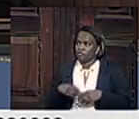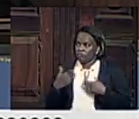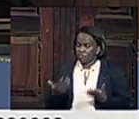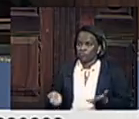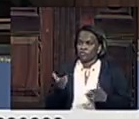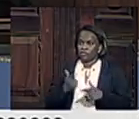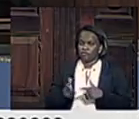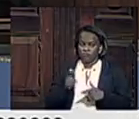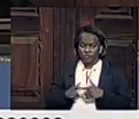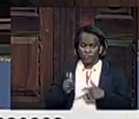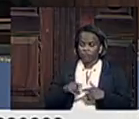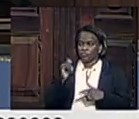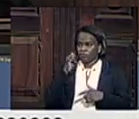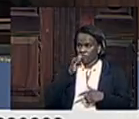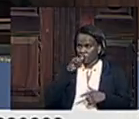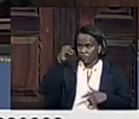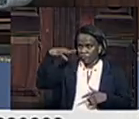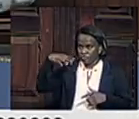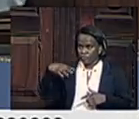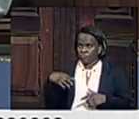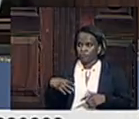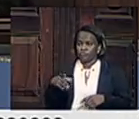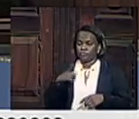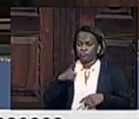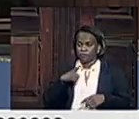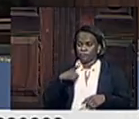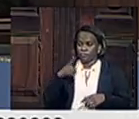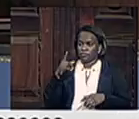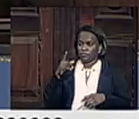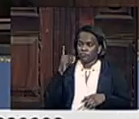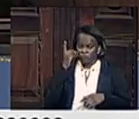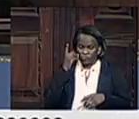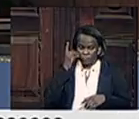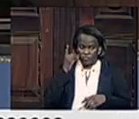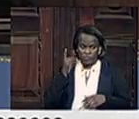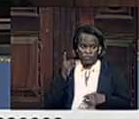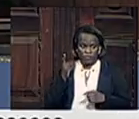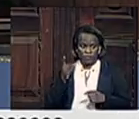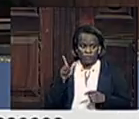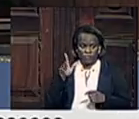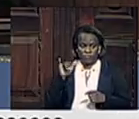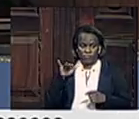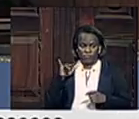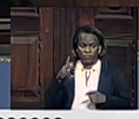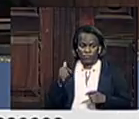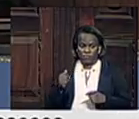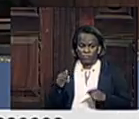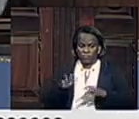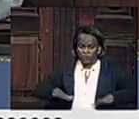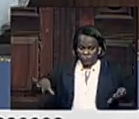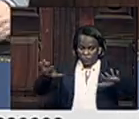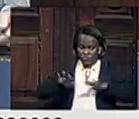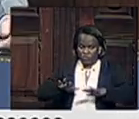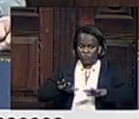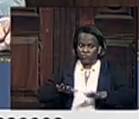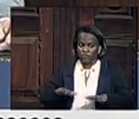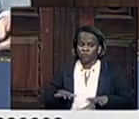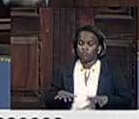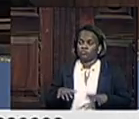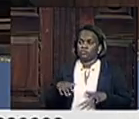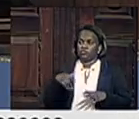questão da energia, que atinge, deputada Lucinha, a população mais pobre. Atinge